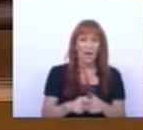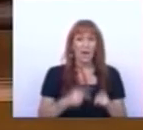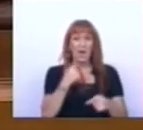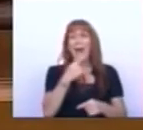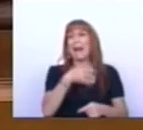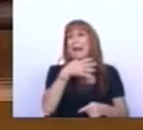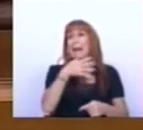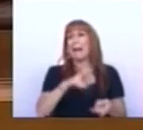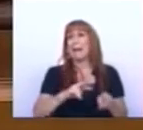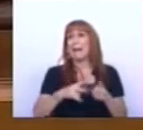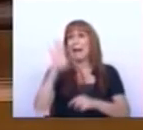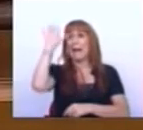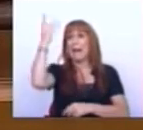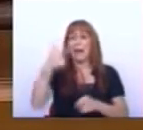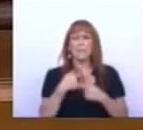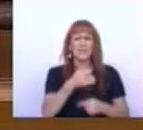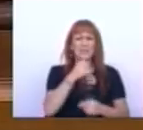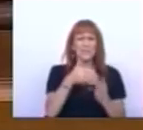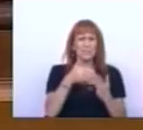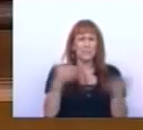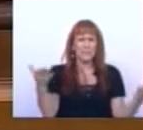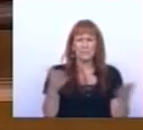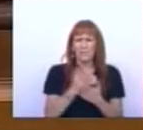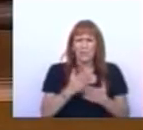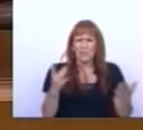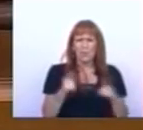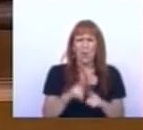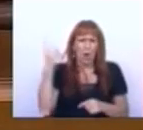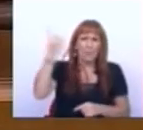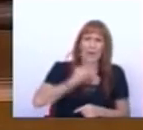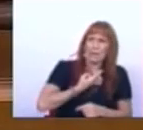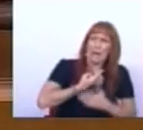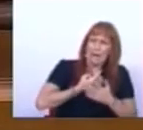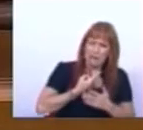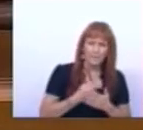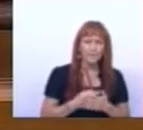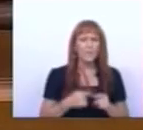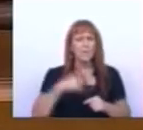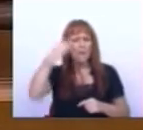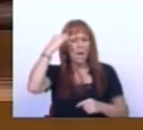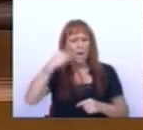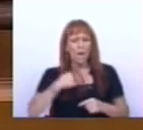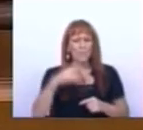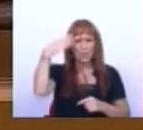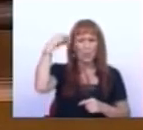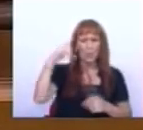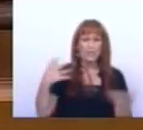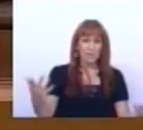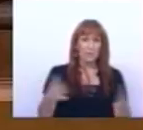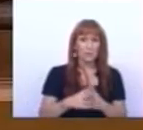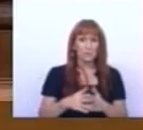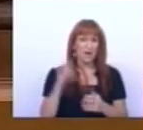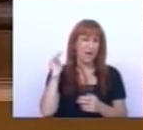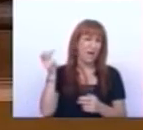para as alterações climáticas, mas medidas concretas só mesmo se forem obrigados. Temos consciência de que os professores que